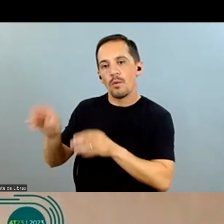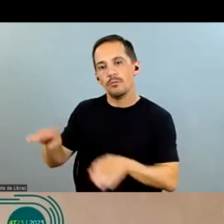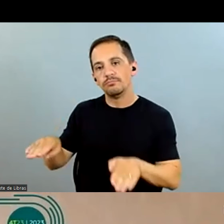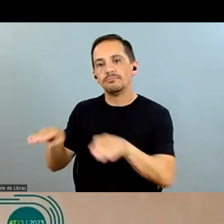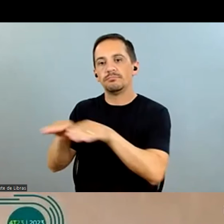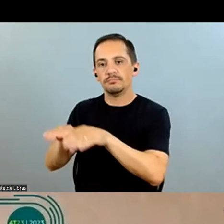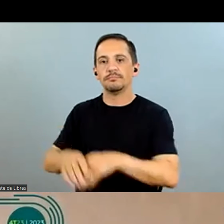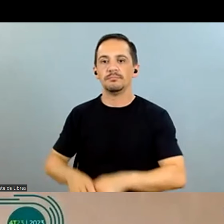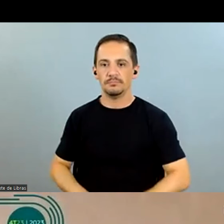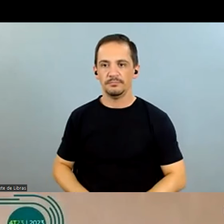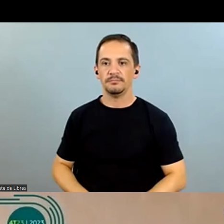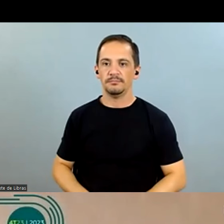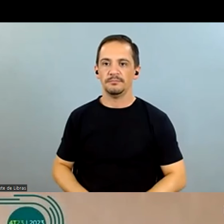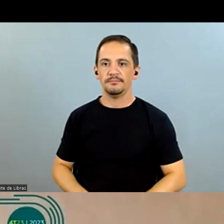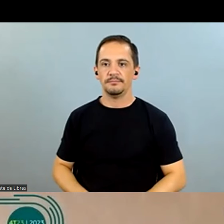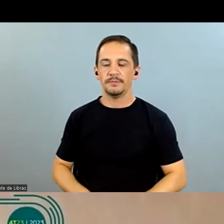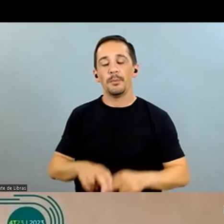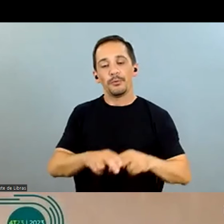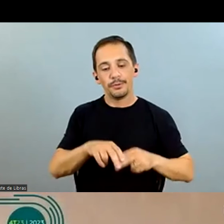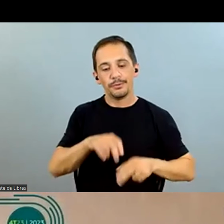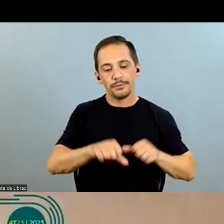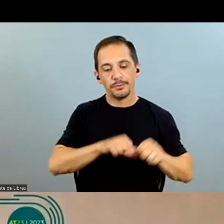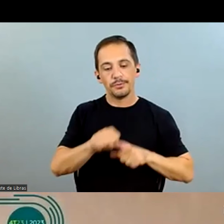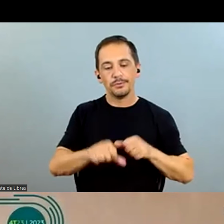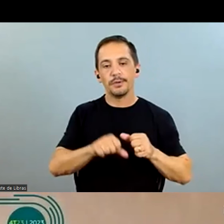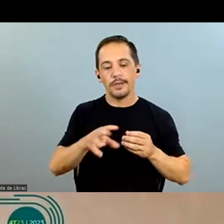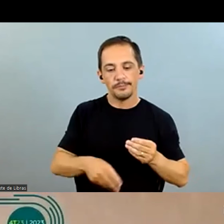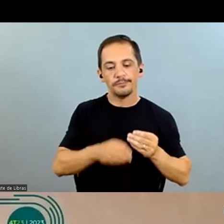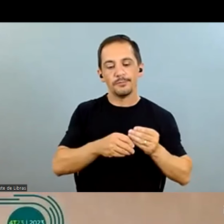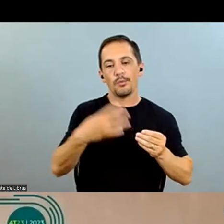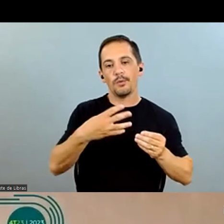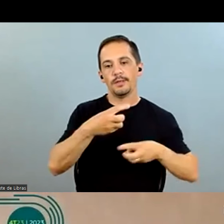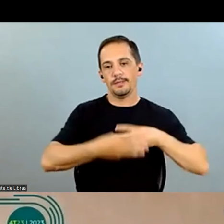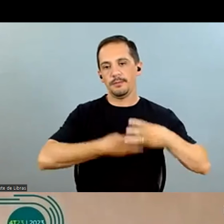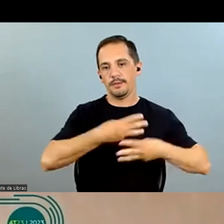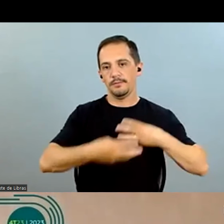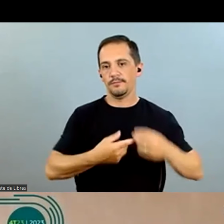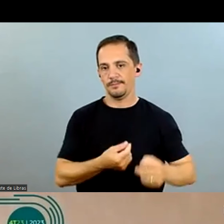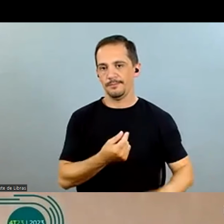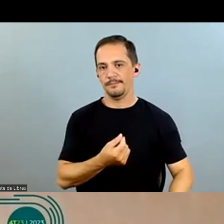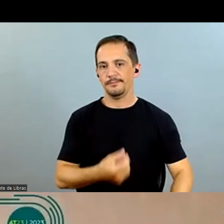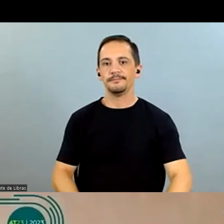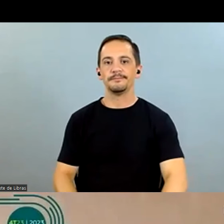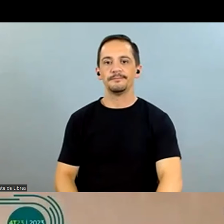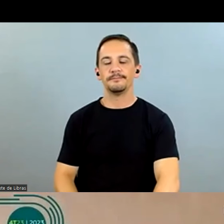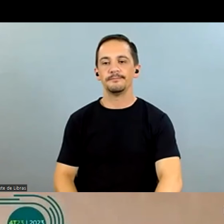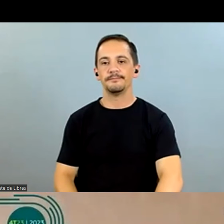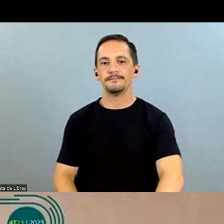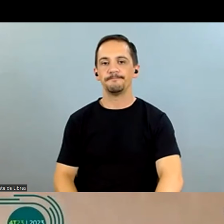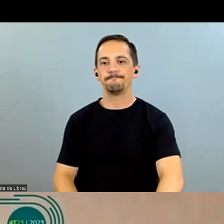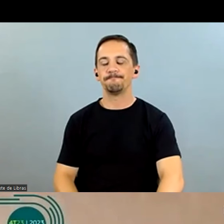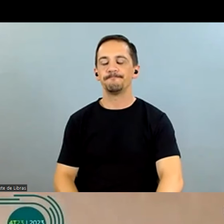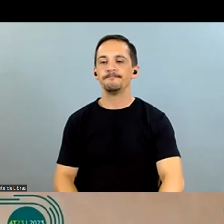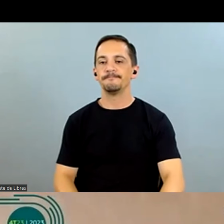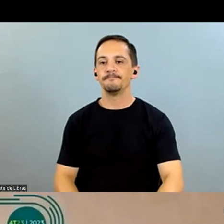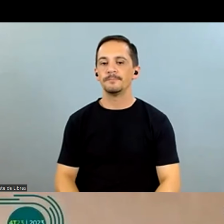ela ela teve essa modificação e foi incorporado no quarto trimestre eh muito bem eu acho que era